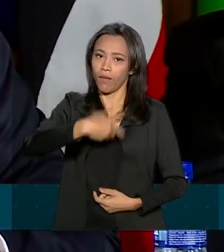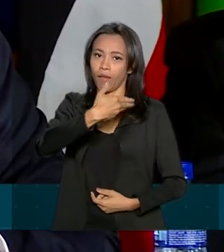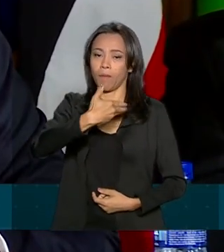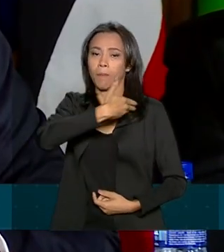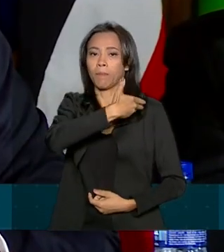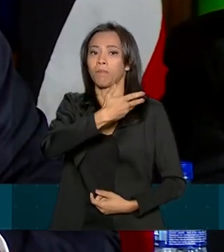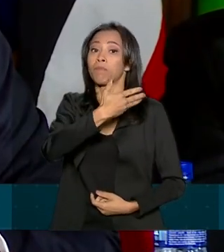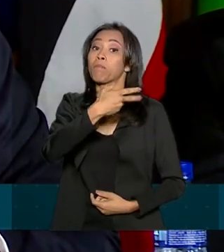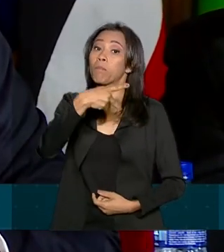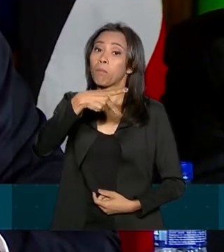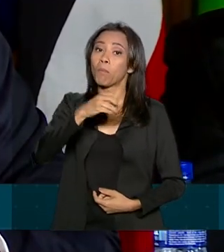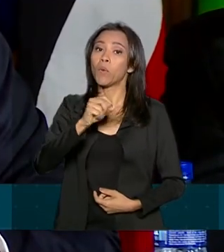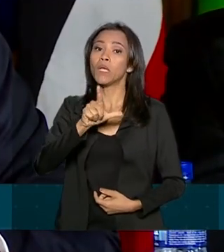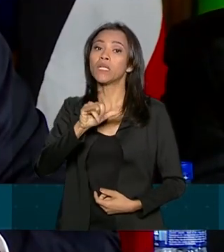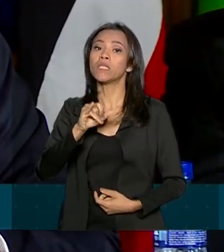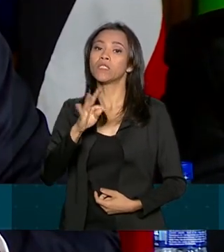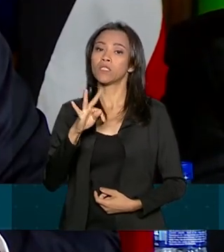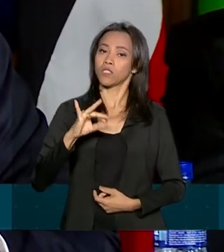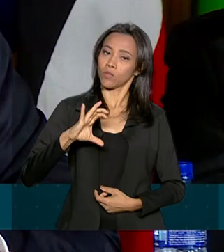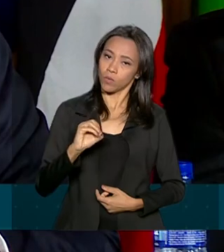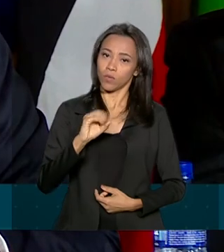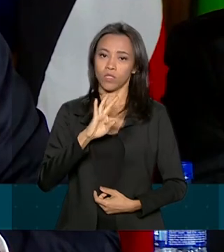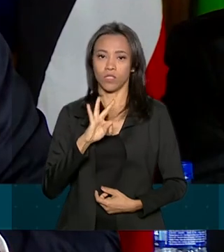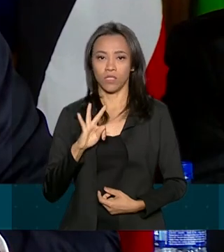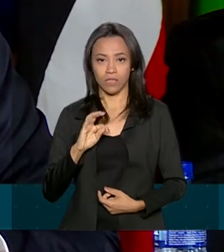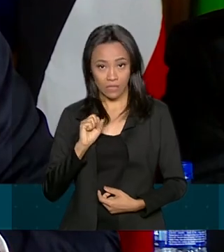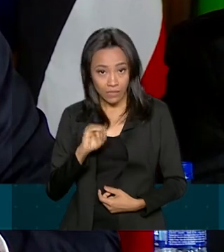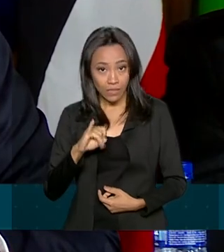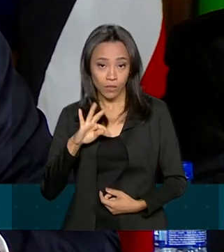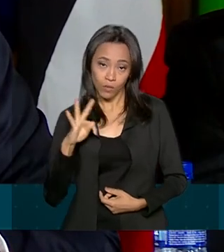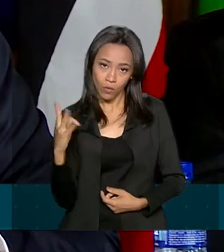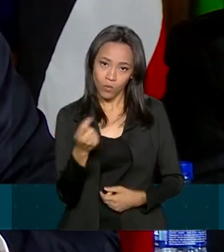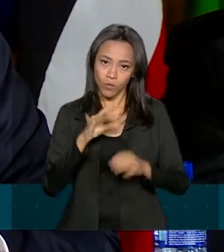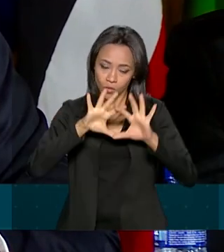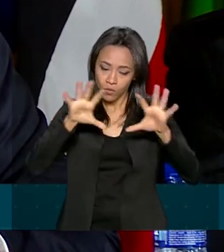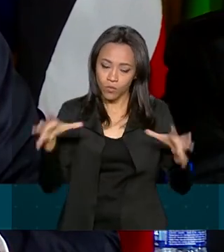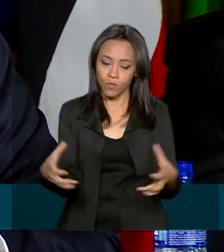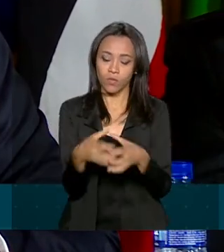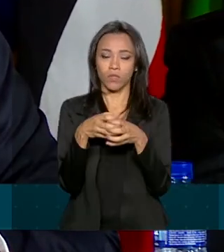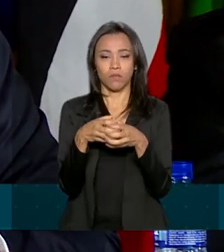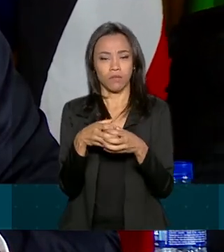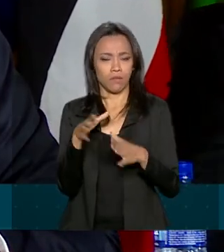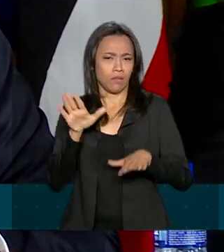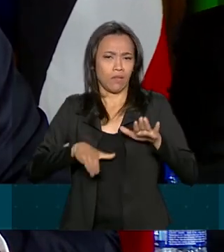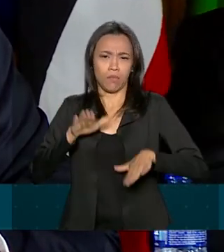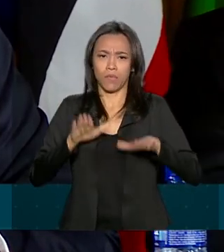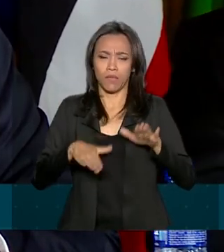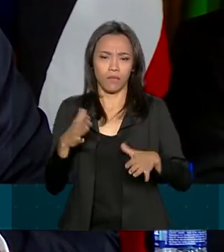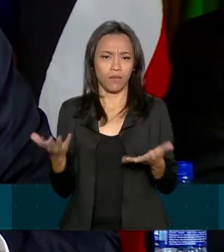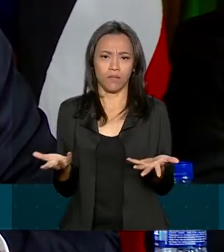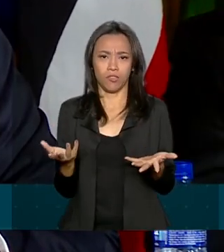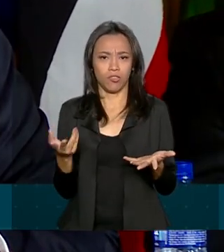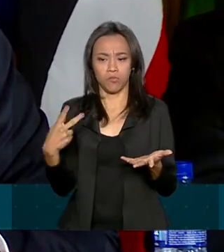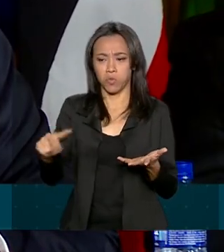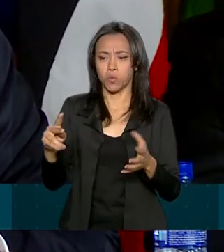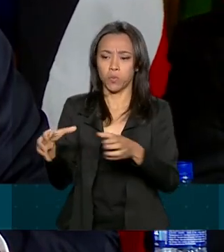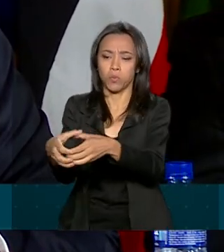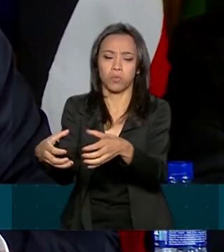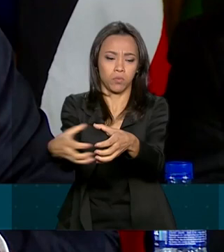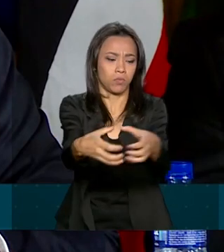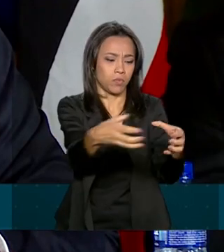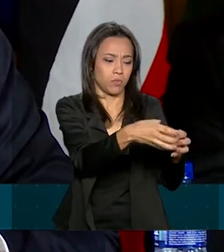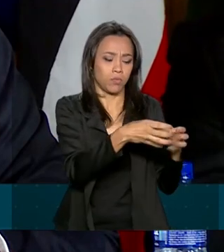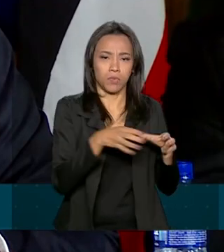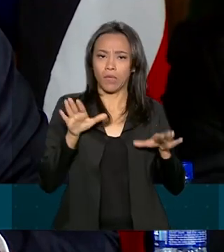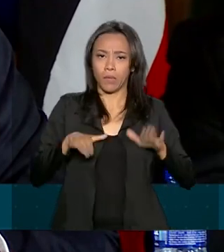Se todos nós políticos nos unirmos, como disse o Canuto, independente de agremiação político-partidária,